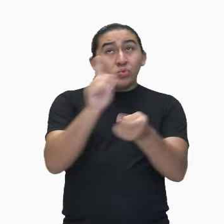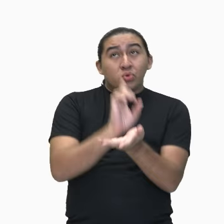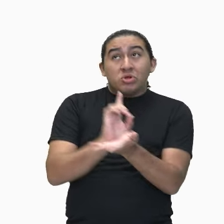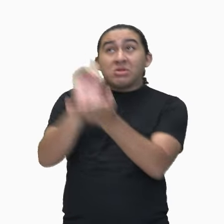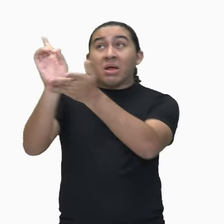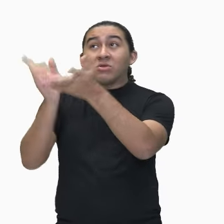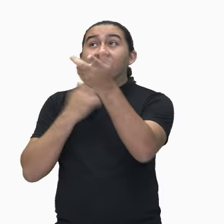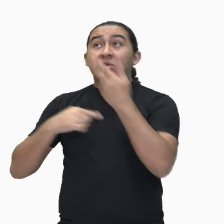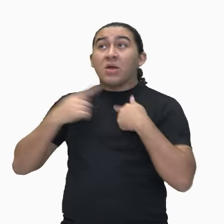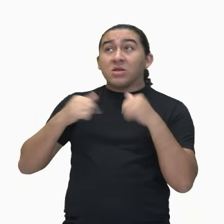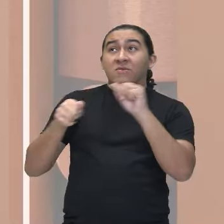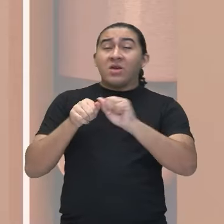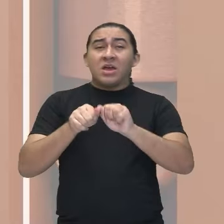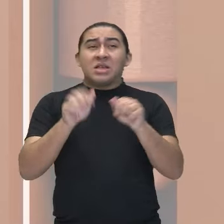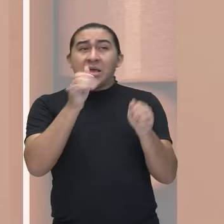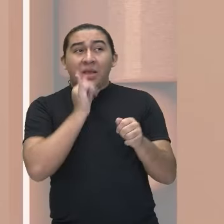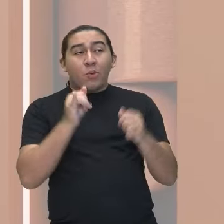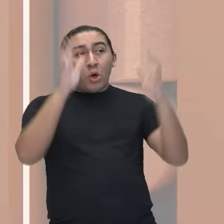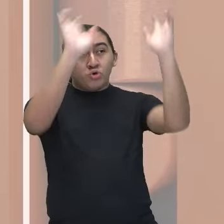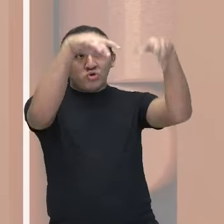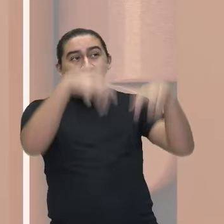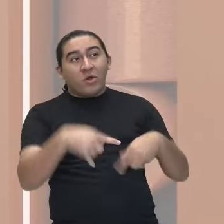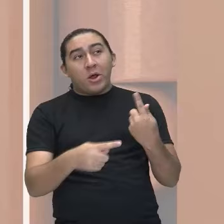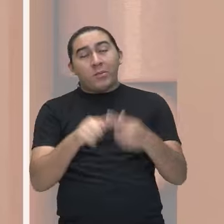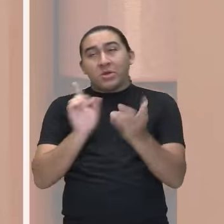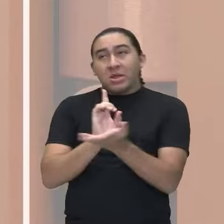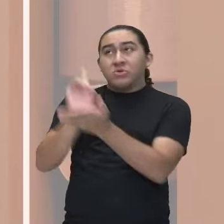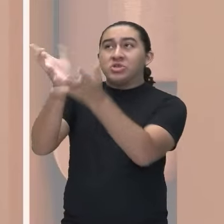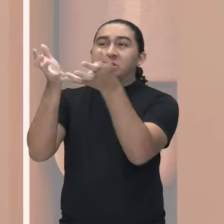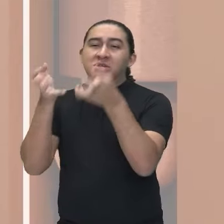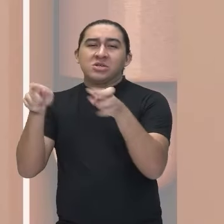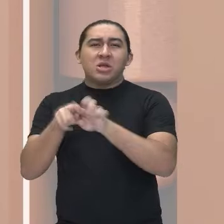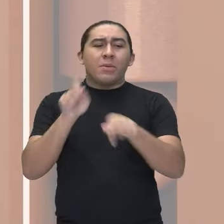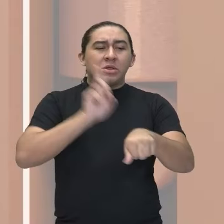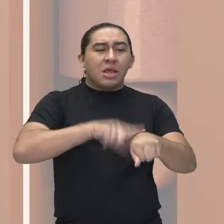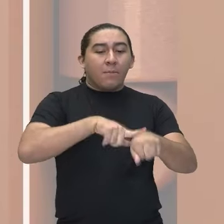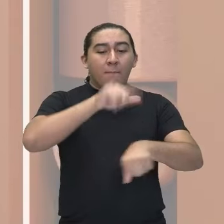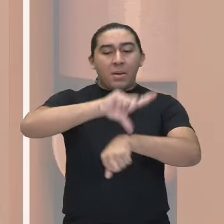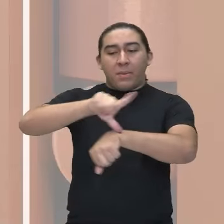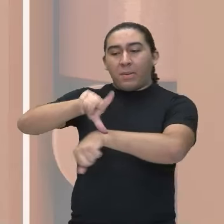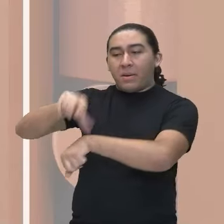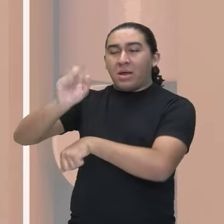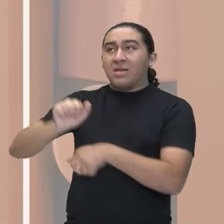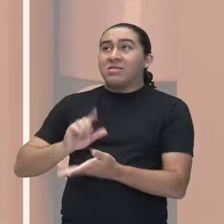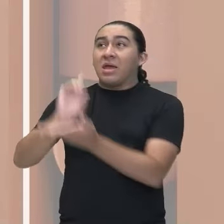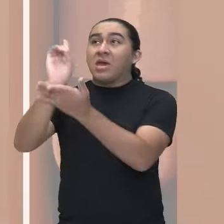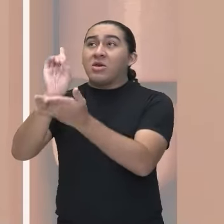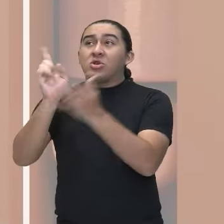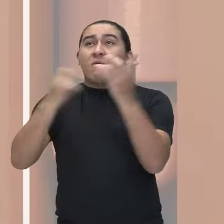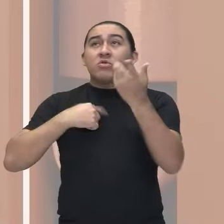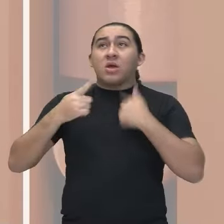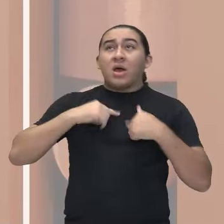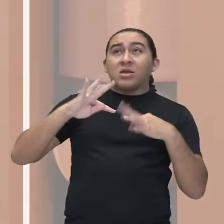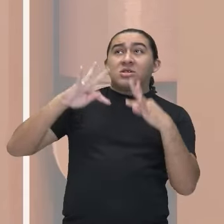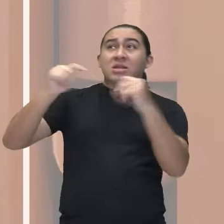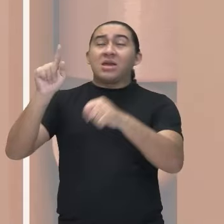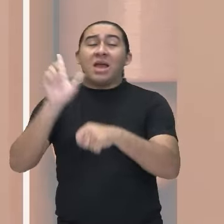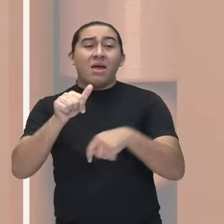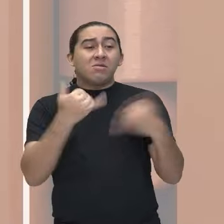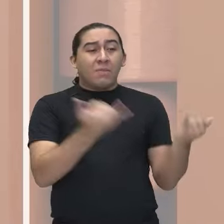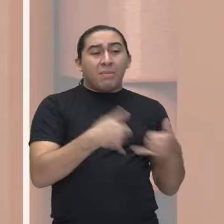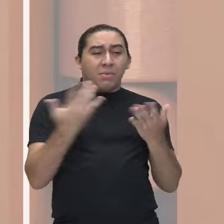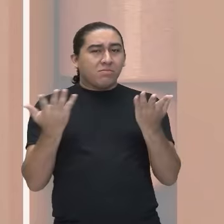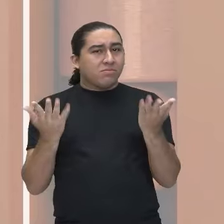agora, né? Choveu, são os deuses, né? O tempo está passando, são os deuses que querem, são os deuses brincando com a gente.